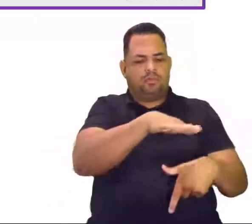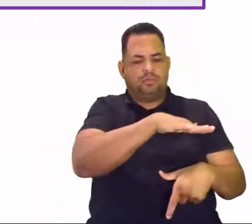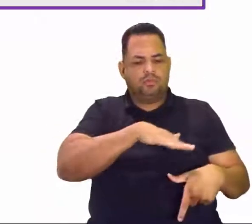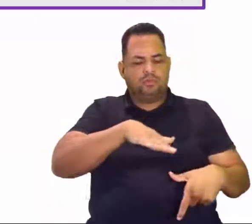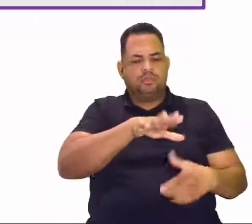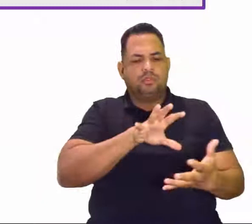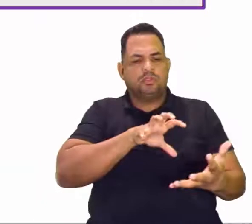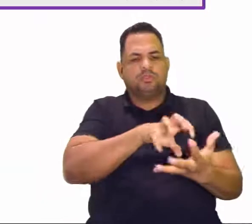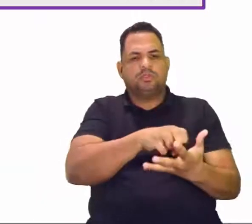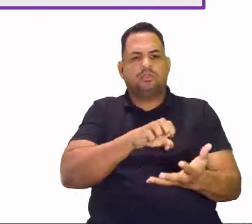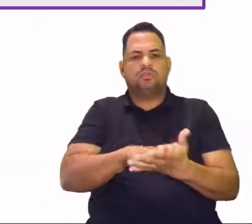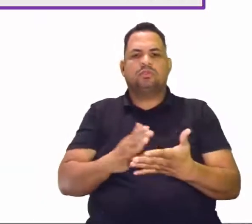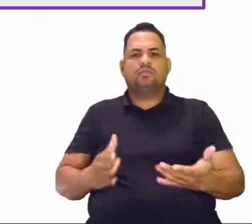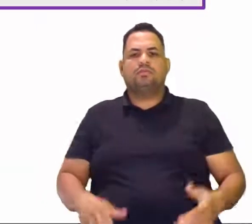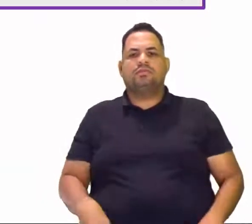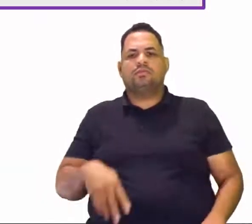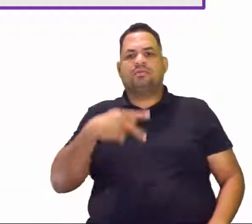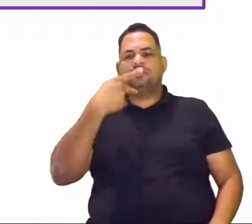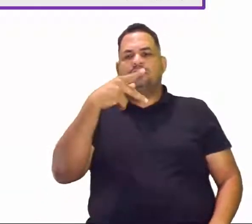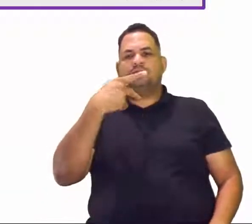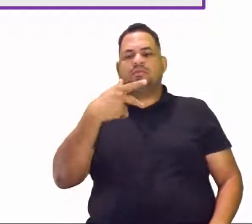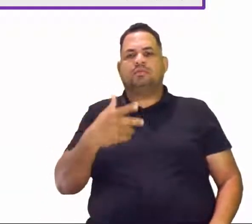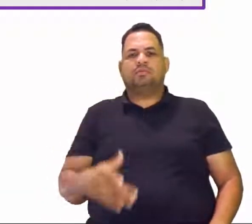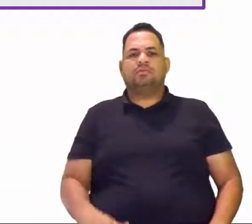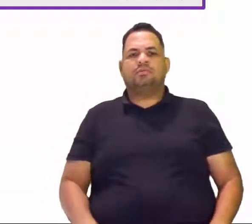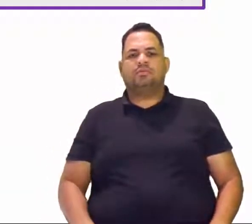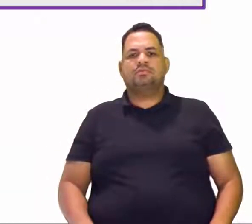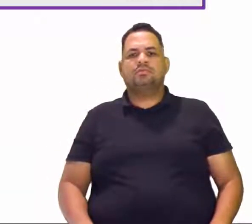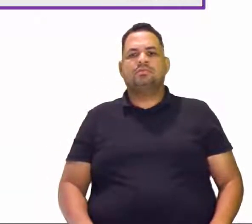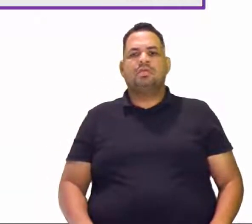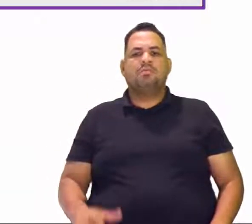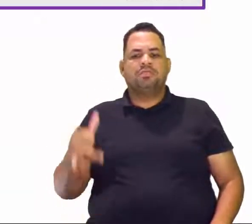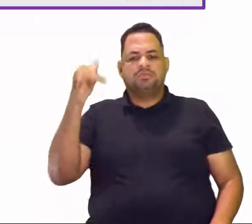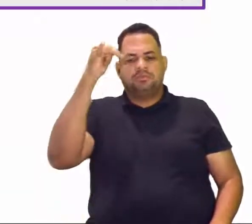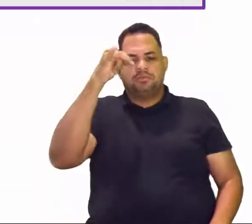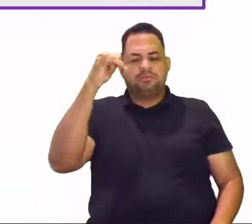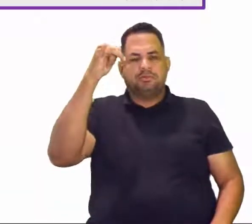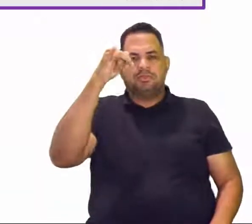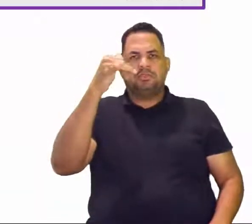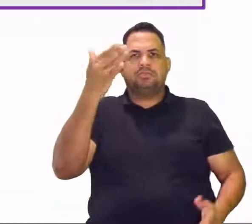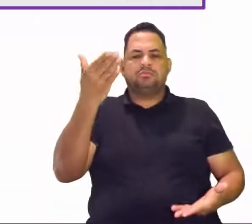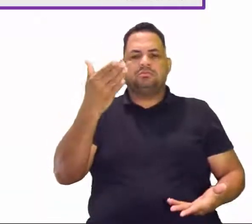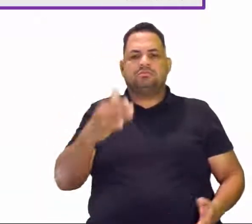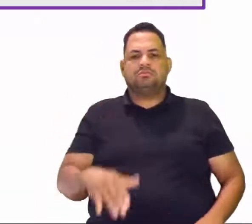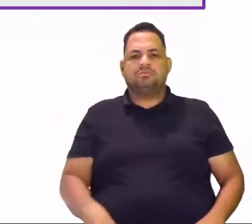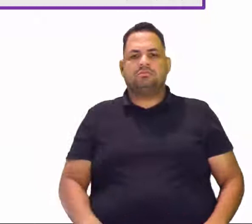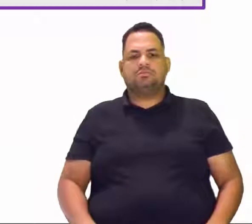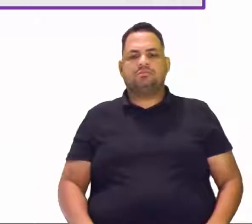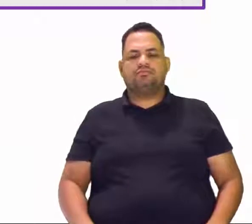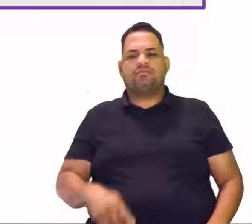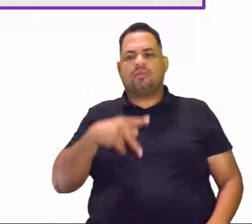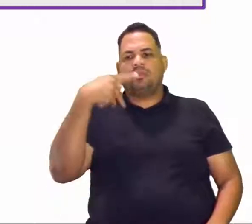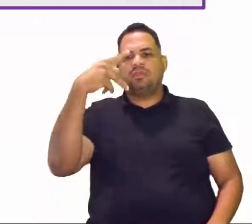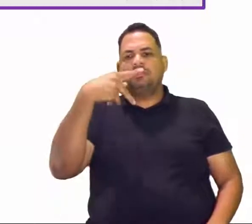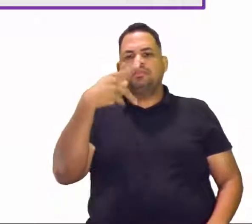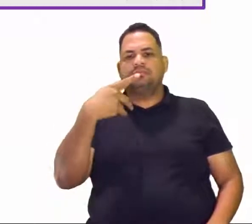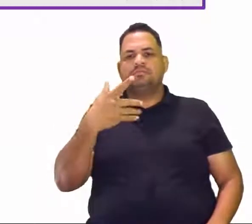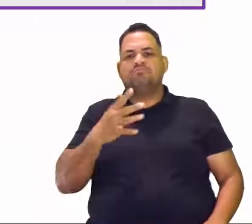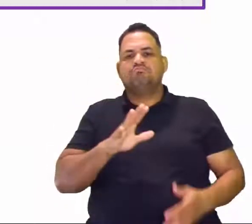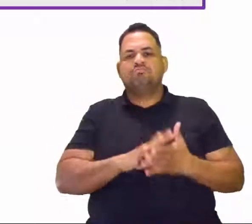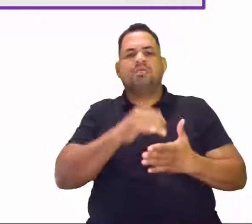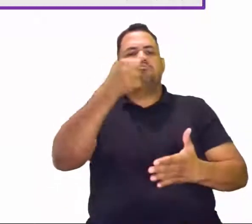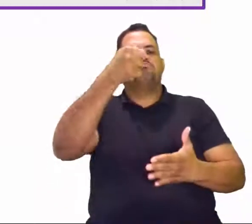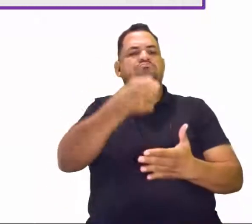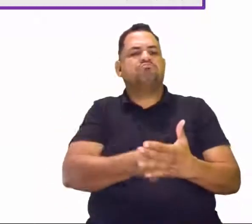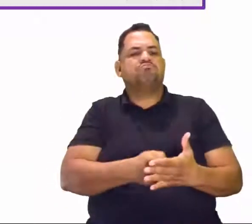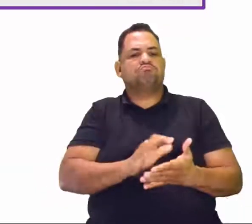eles falavam isso gente era uma era é uma narrativa era uma narrativa eles falavam isso para